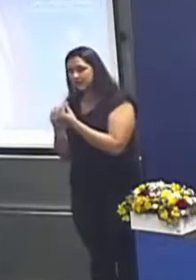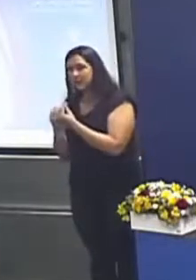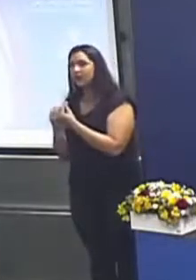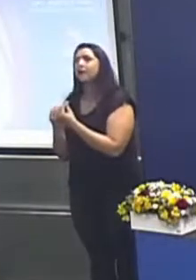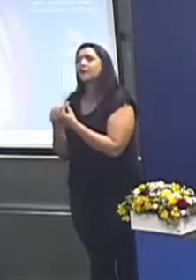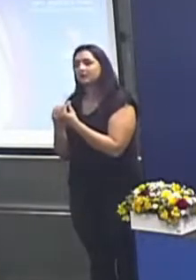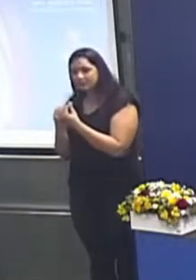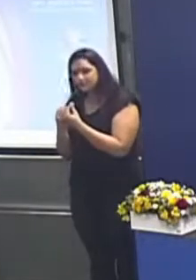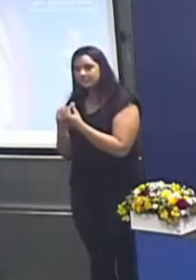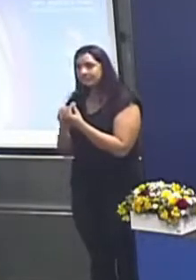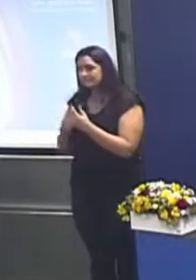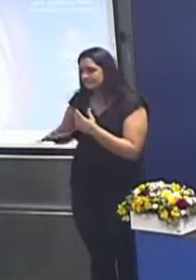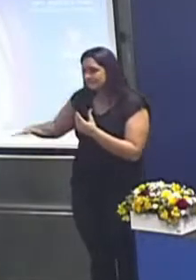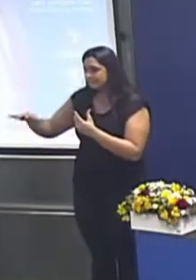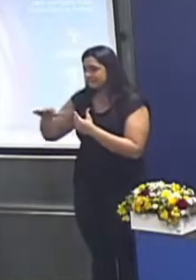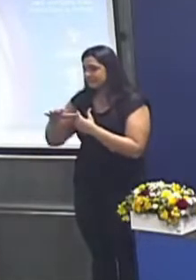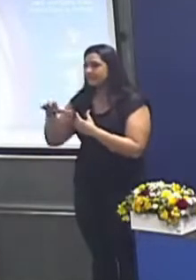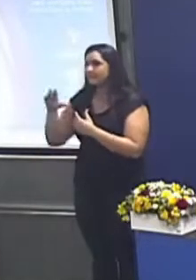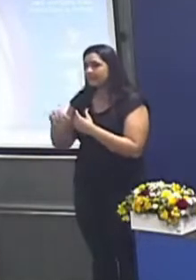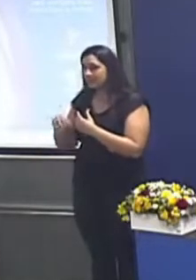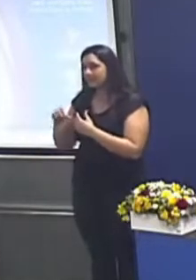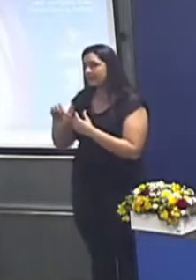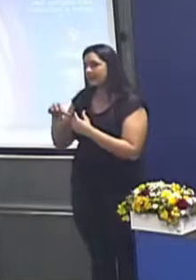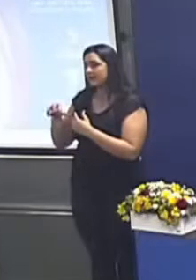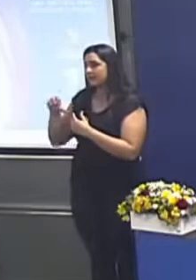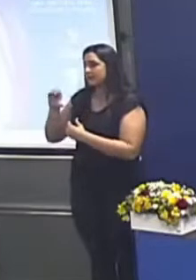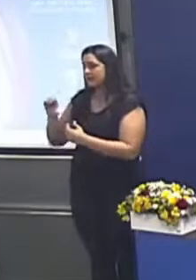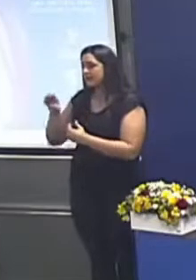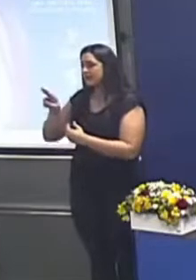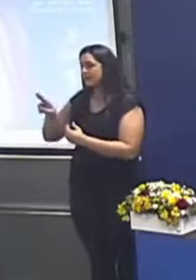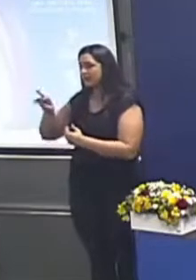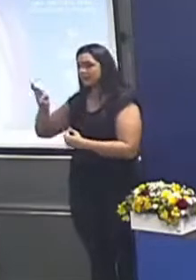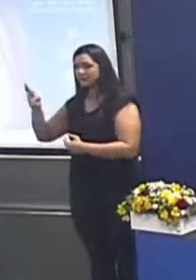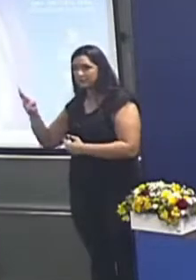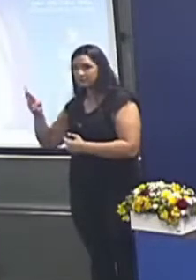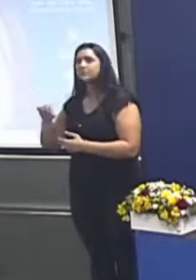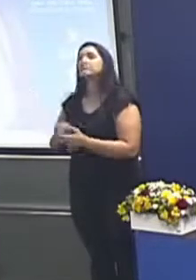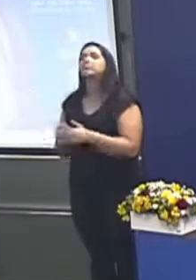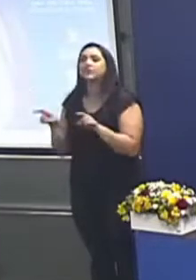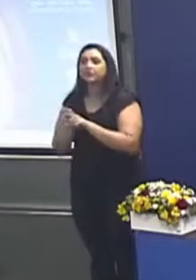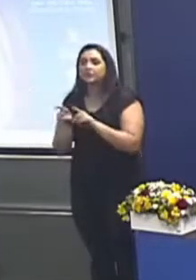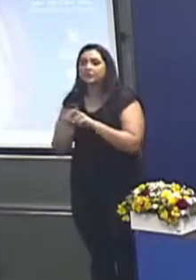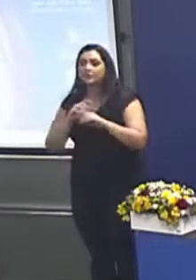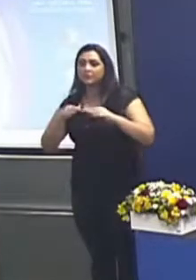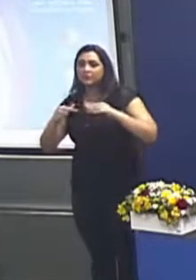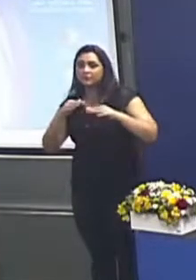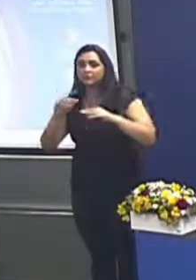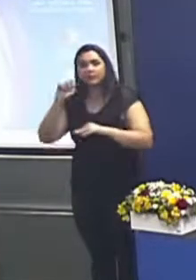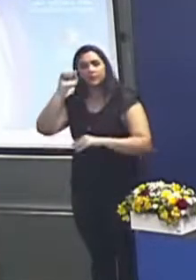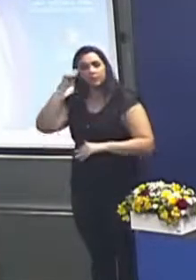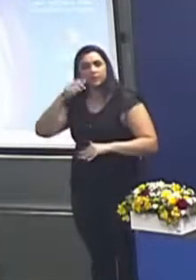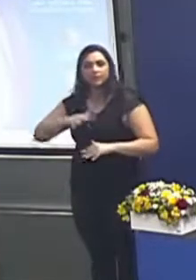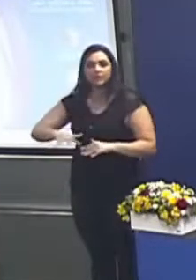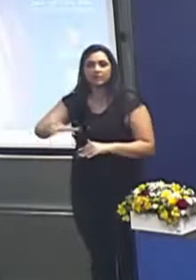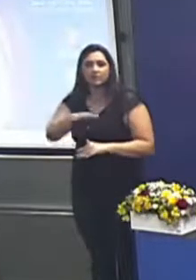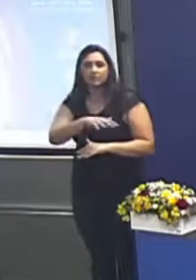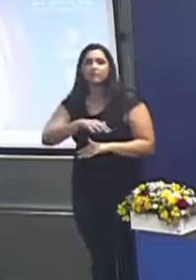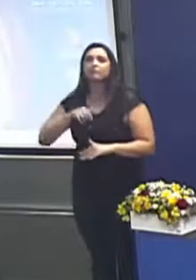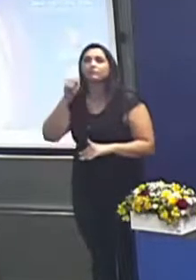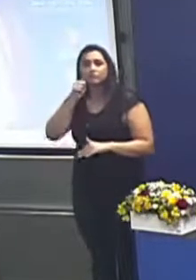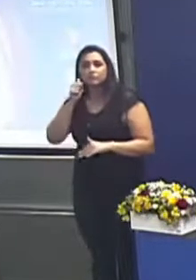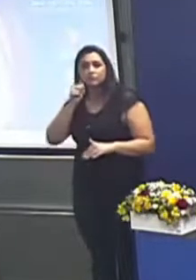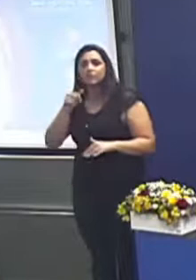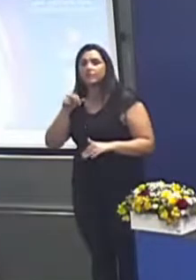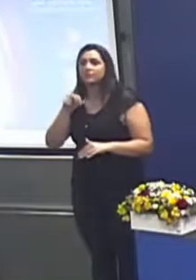no recorte da Central Única dos Trabalhadores, e 2 mulheres do movimento negro. Uma mulher